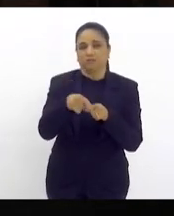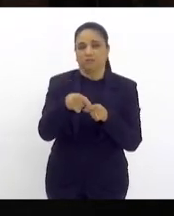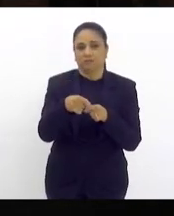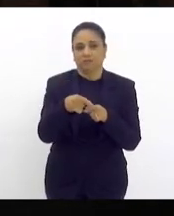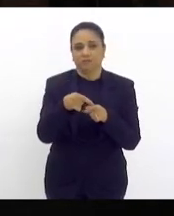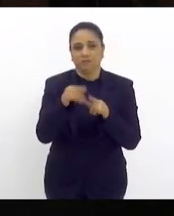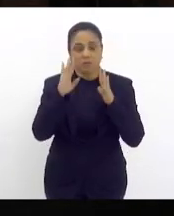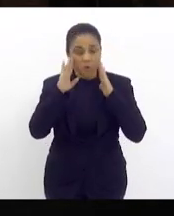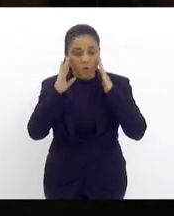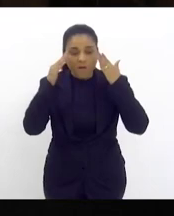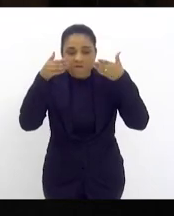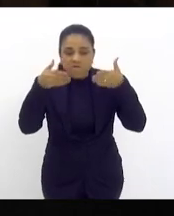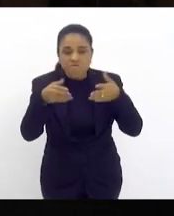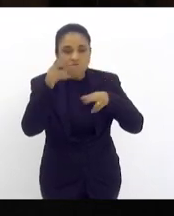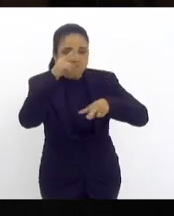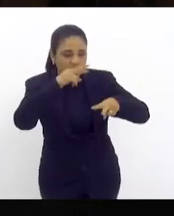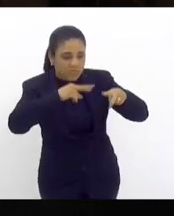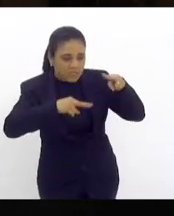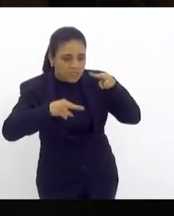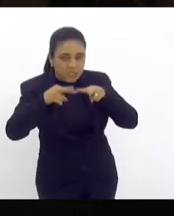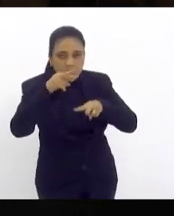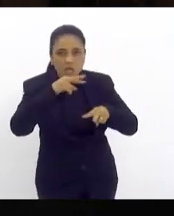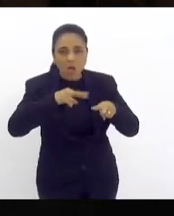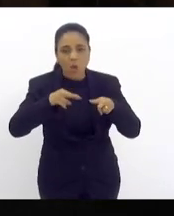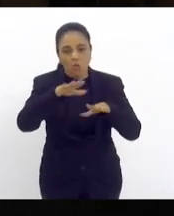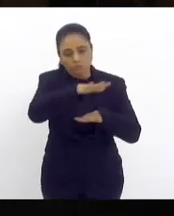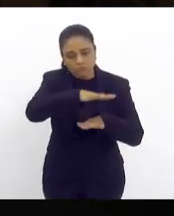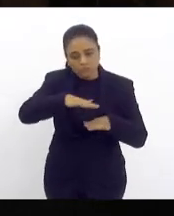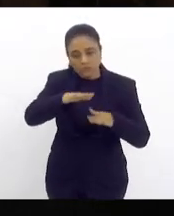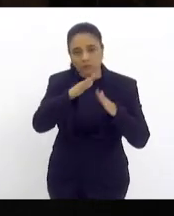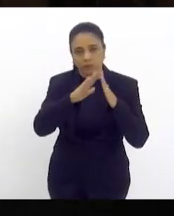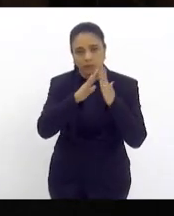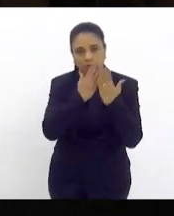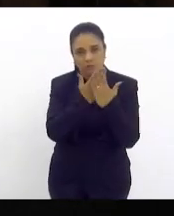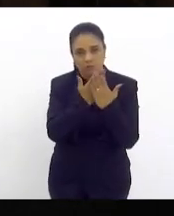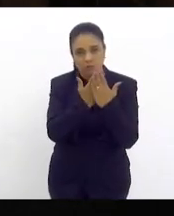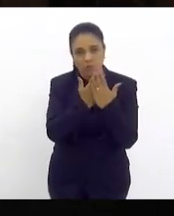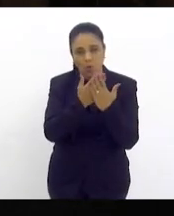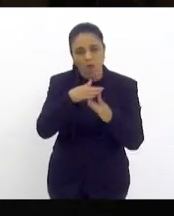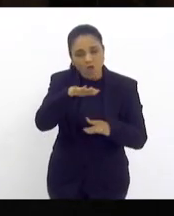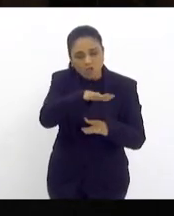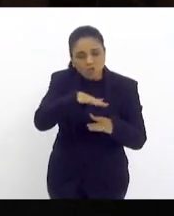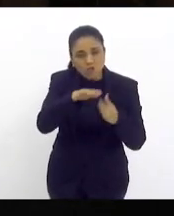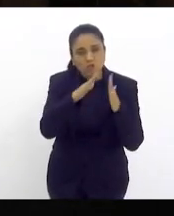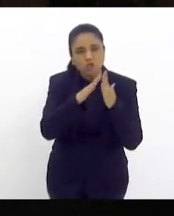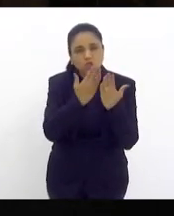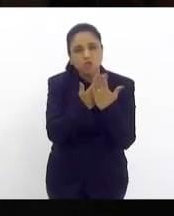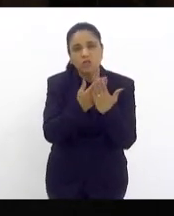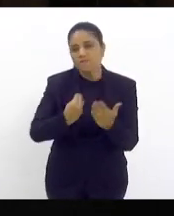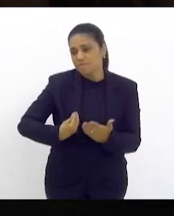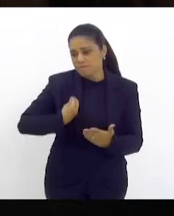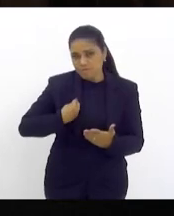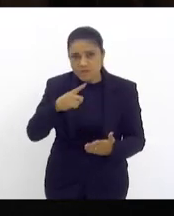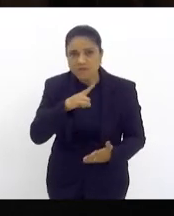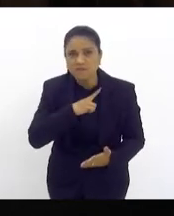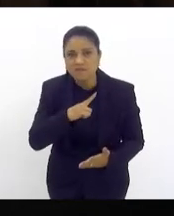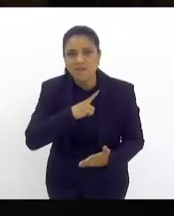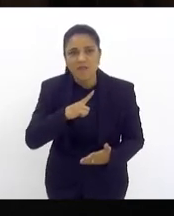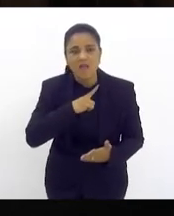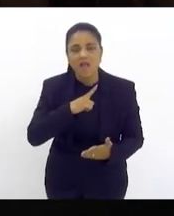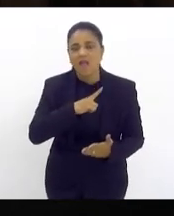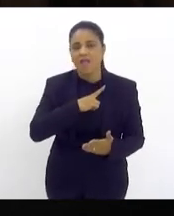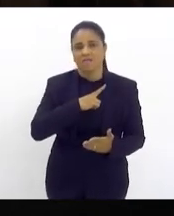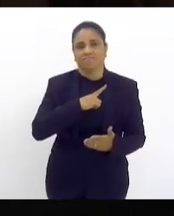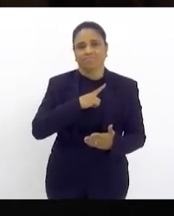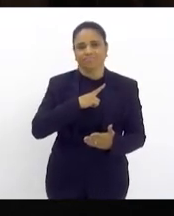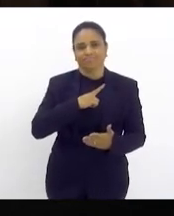uma outra dimensão dentro daquele do espaço escolar A escola é um local de vida é um local fundamental para essa